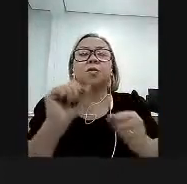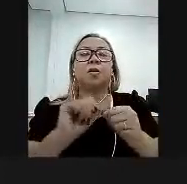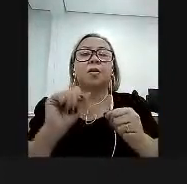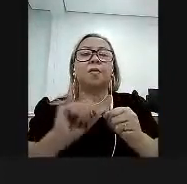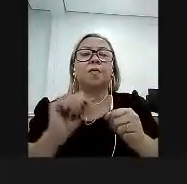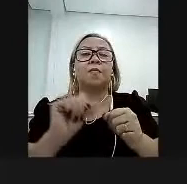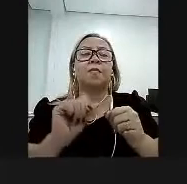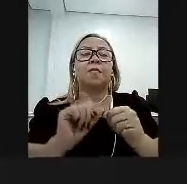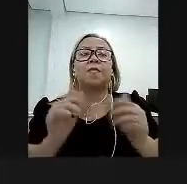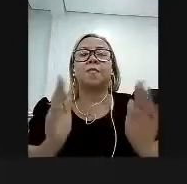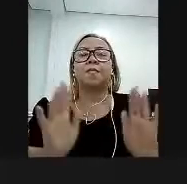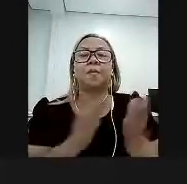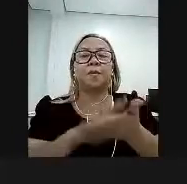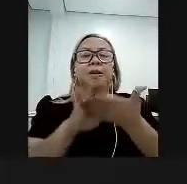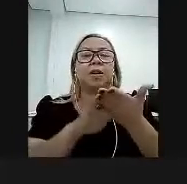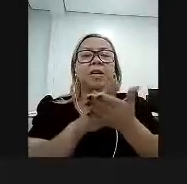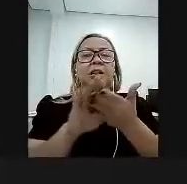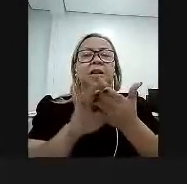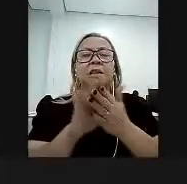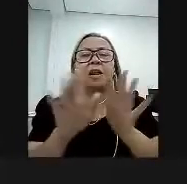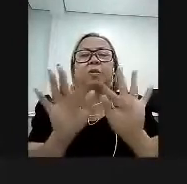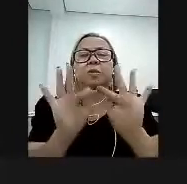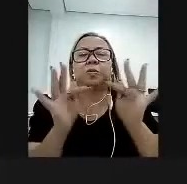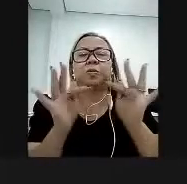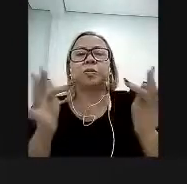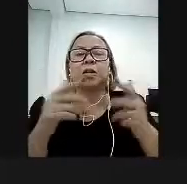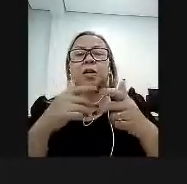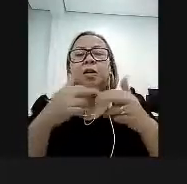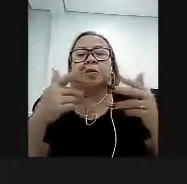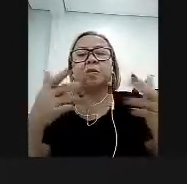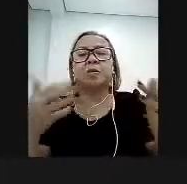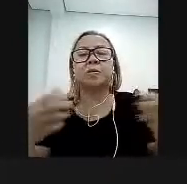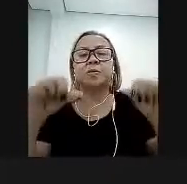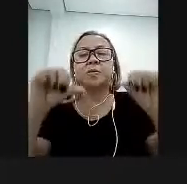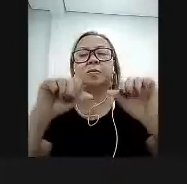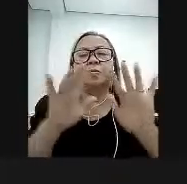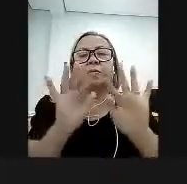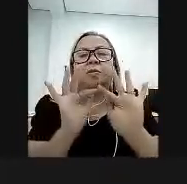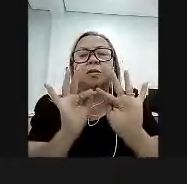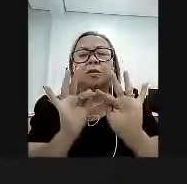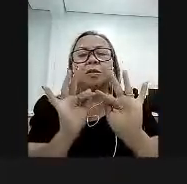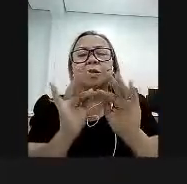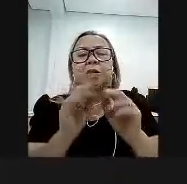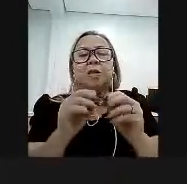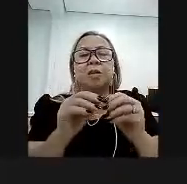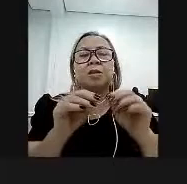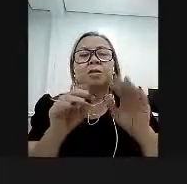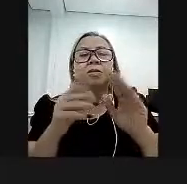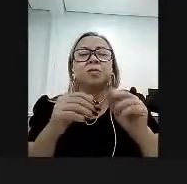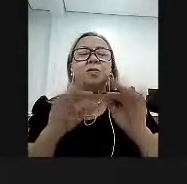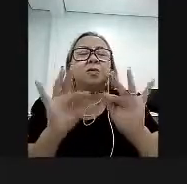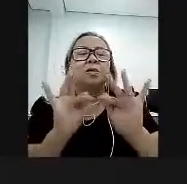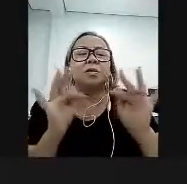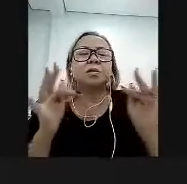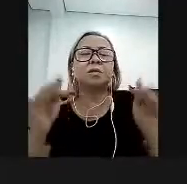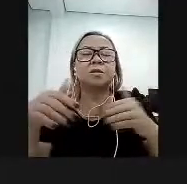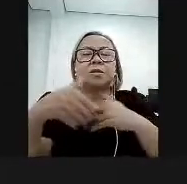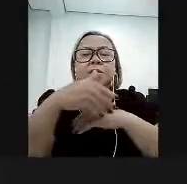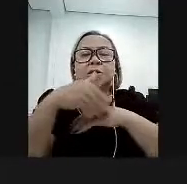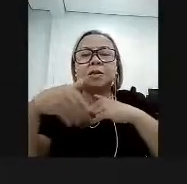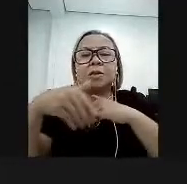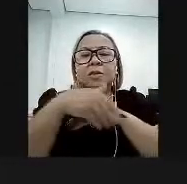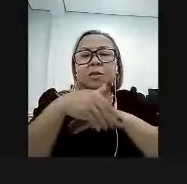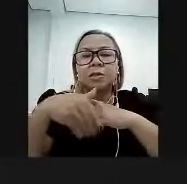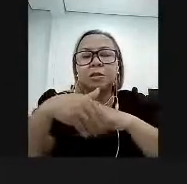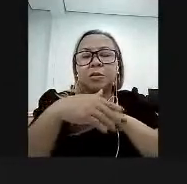nada efêmero, a gente só ia fazer as coisas michuruca. Aí veio o conceito da michurucagem. E aí tem uns outros conceitos,